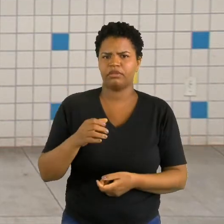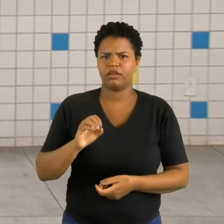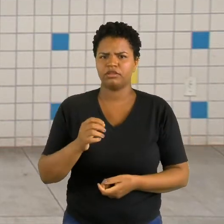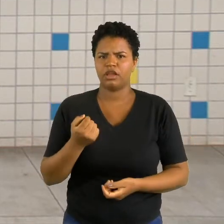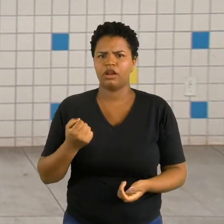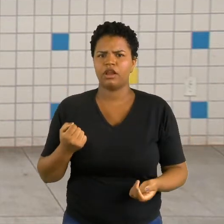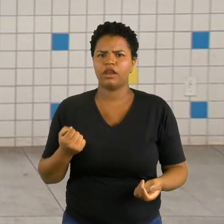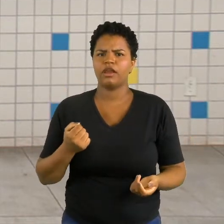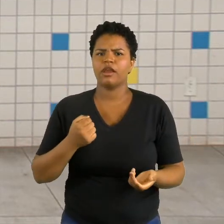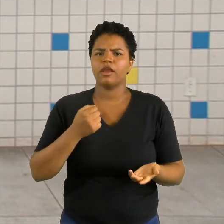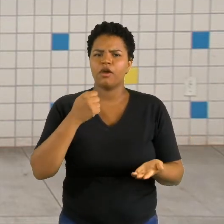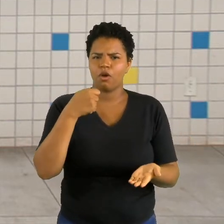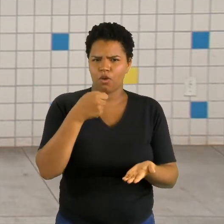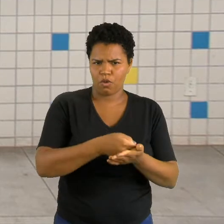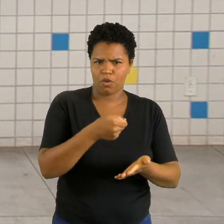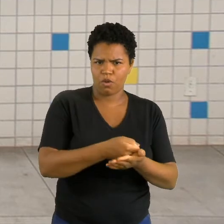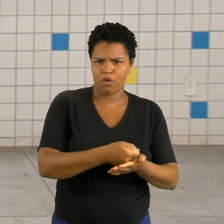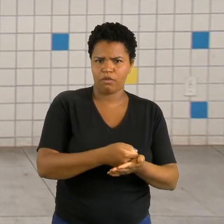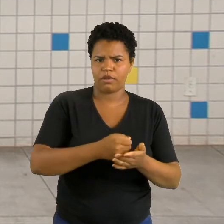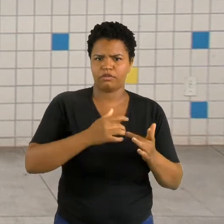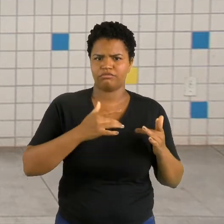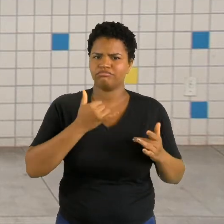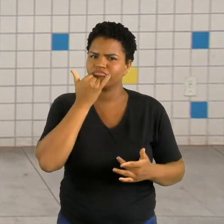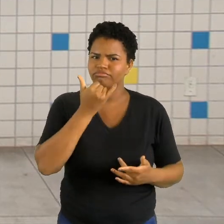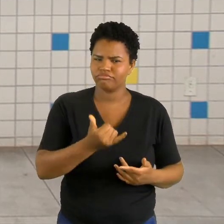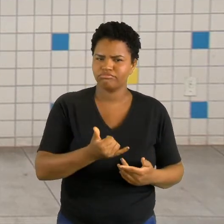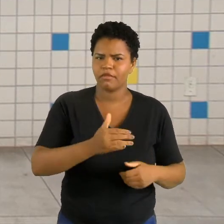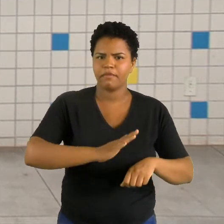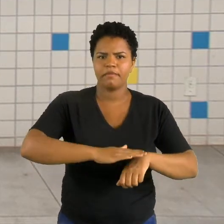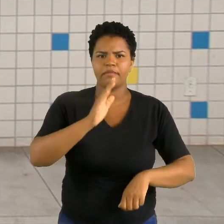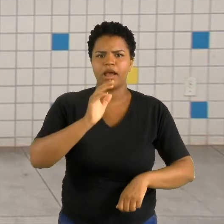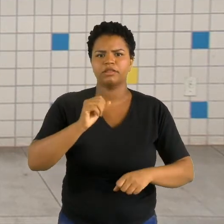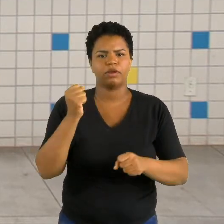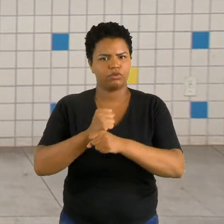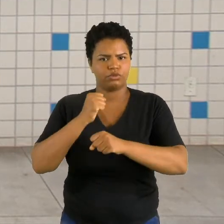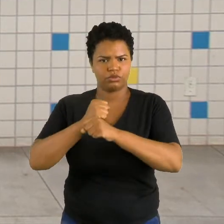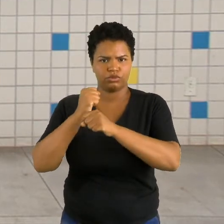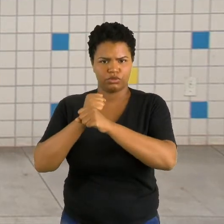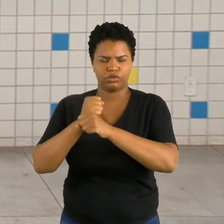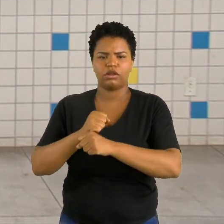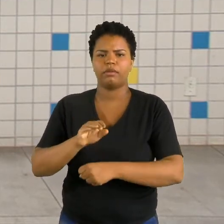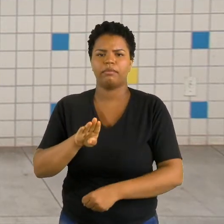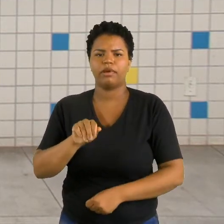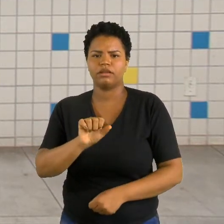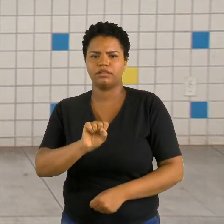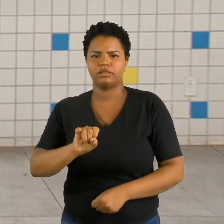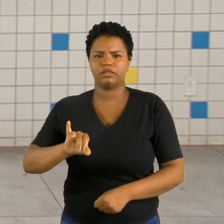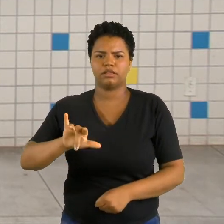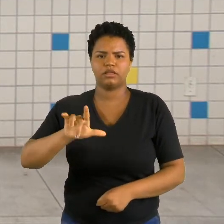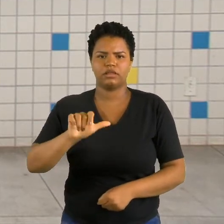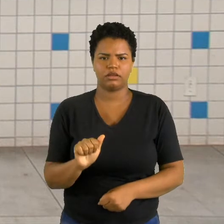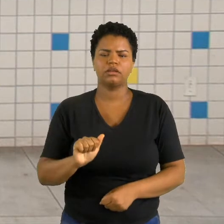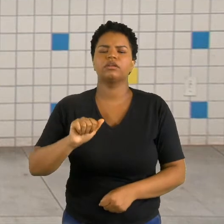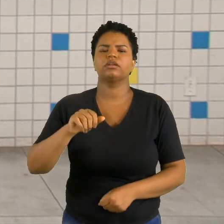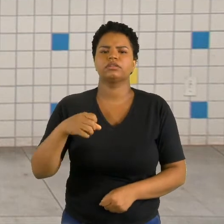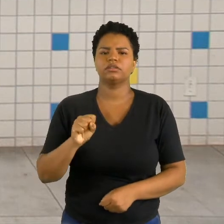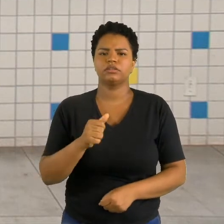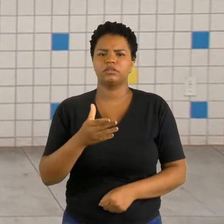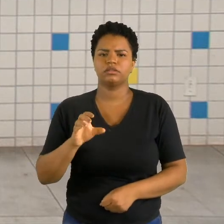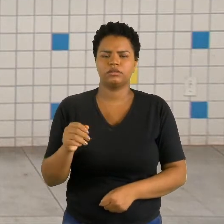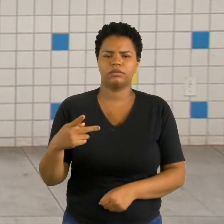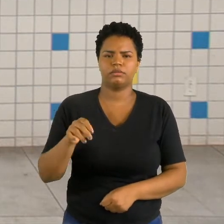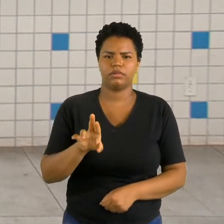ele teve origem na Alemanha, certo? Professor, o que Martinho Lutero defendia? Primeiramente, nós temos